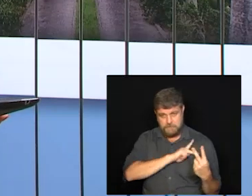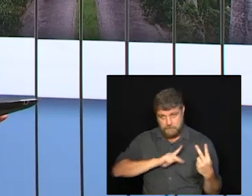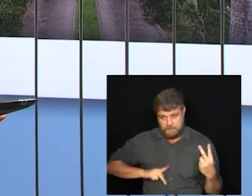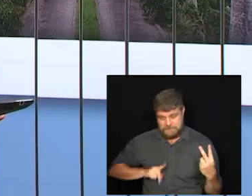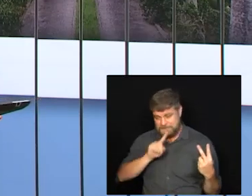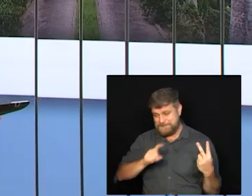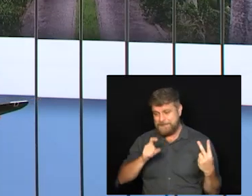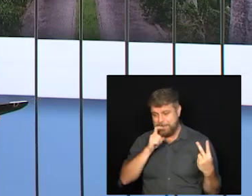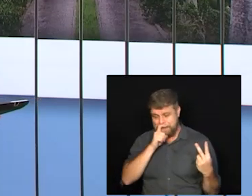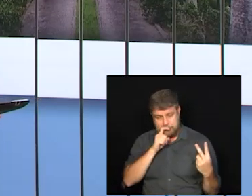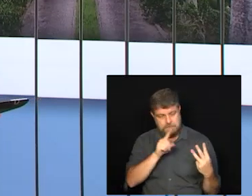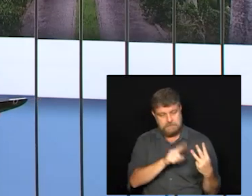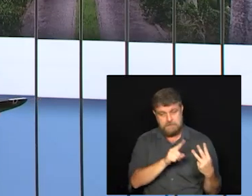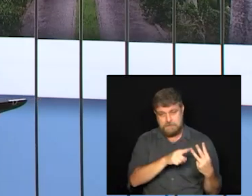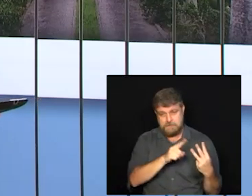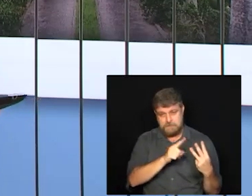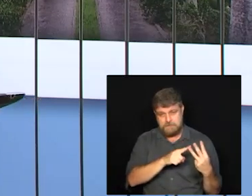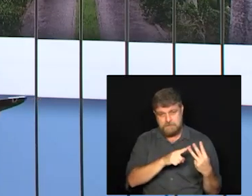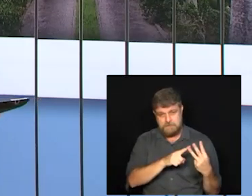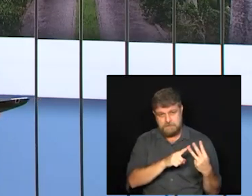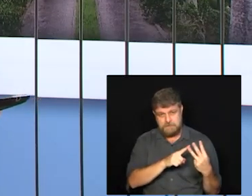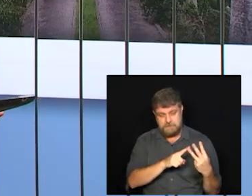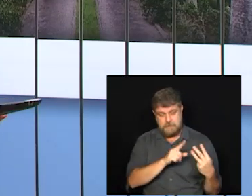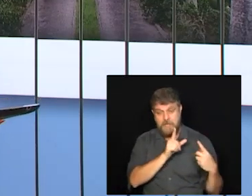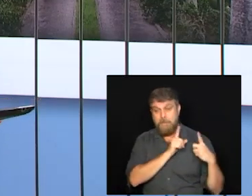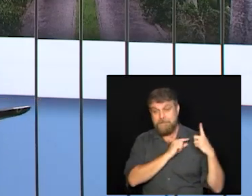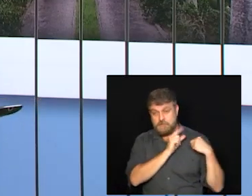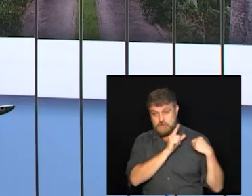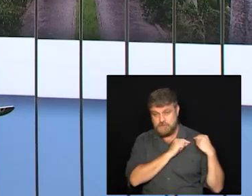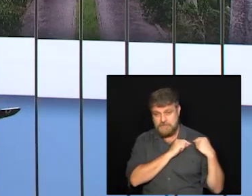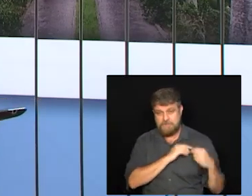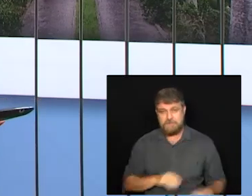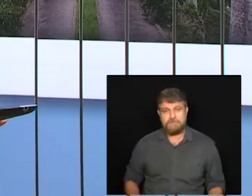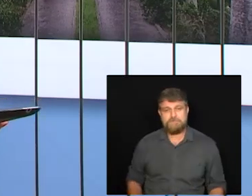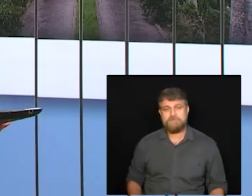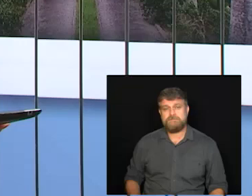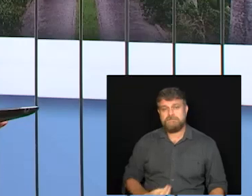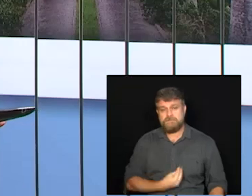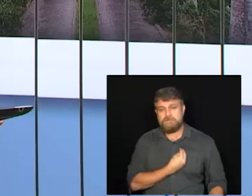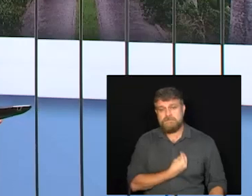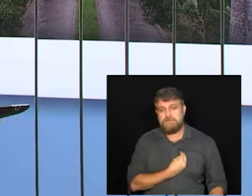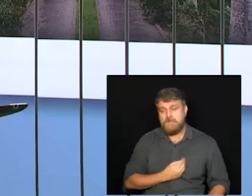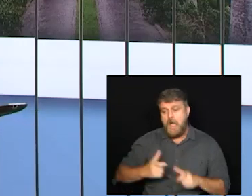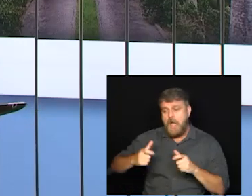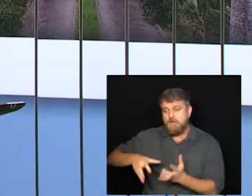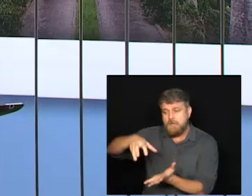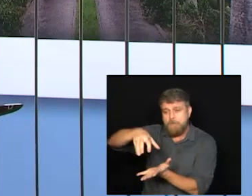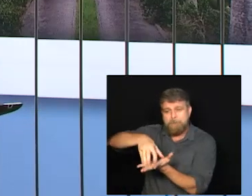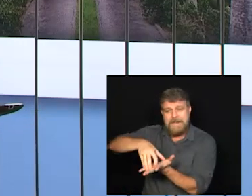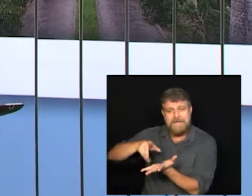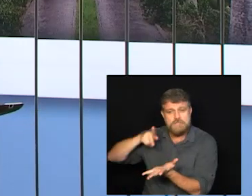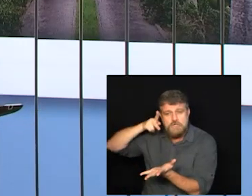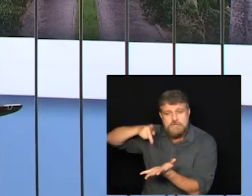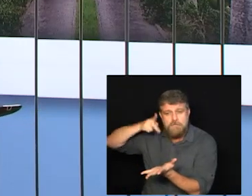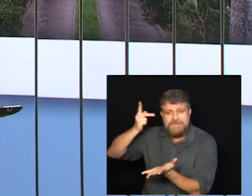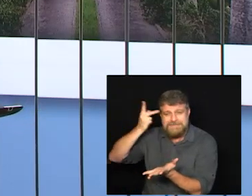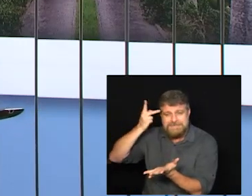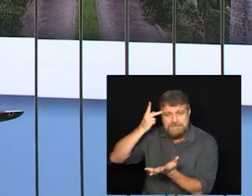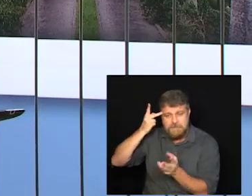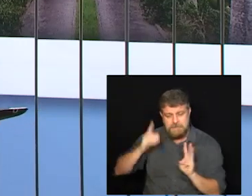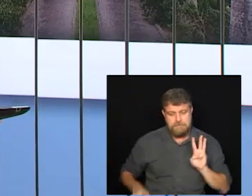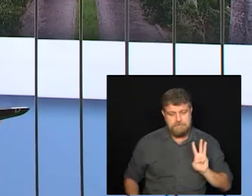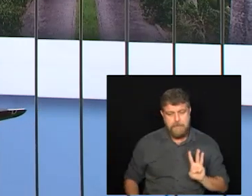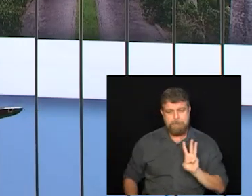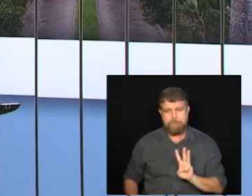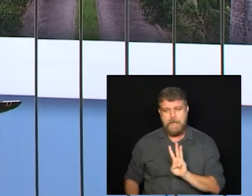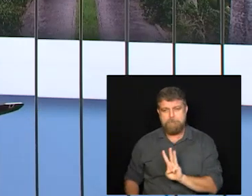Zé Carlos, e também o vereador Major Jaime, estiveram lá no Palácio dos Bandeirantes, justamente trazendo